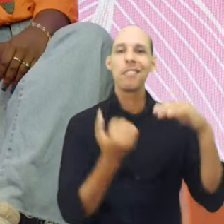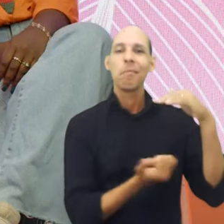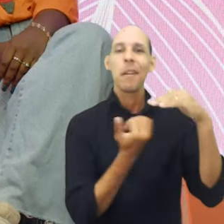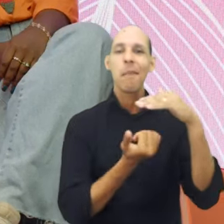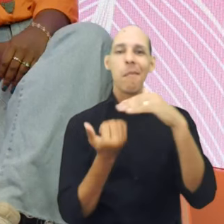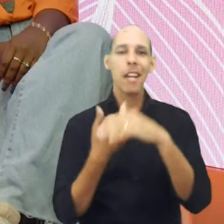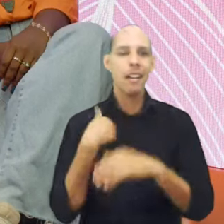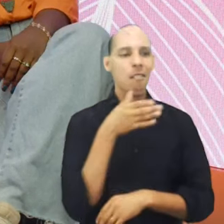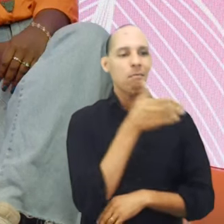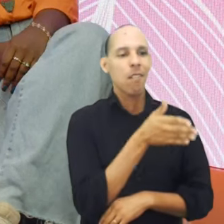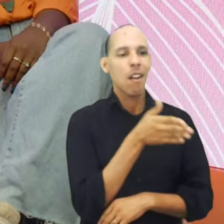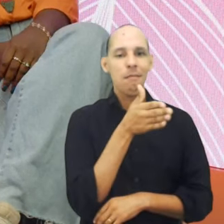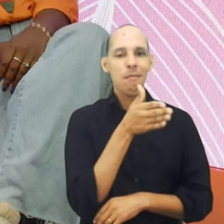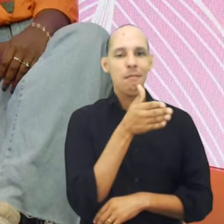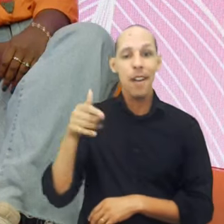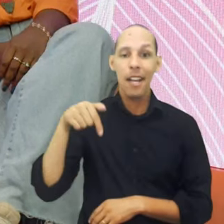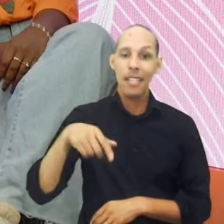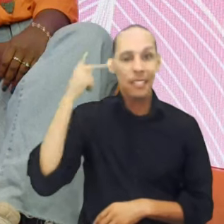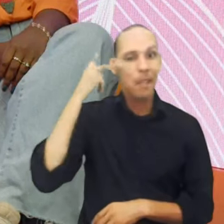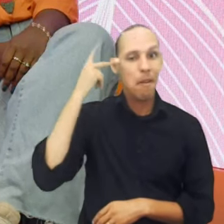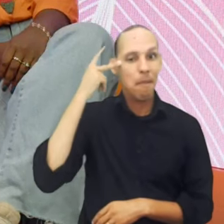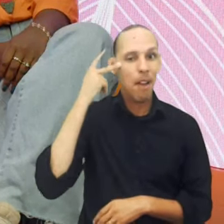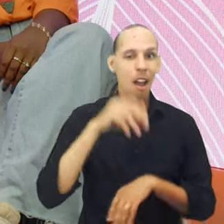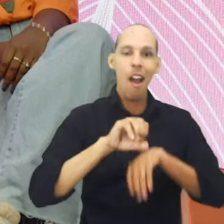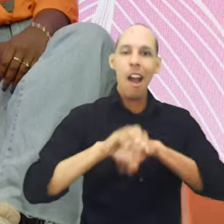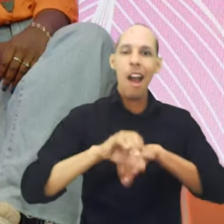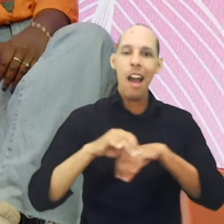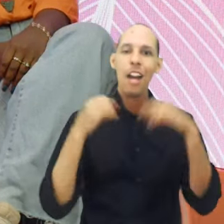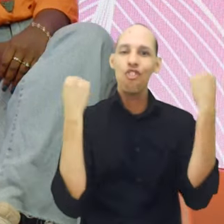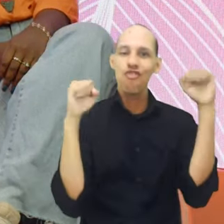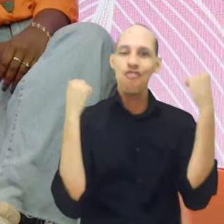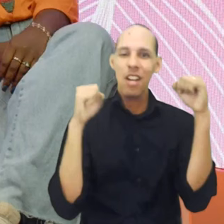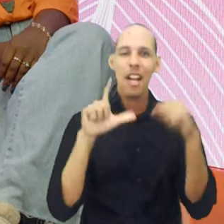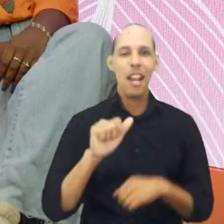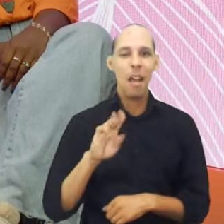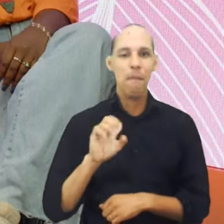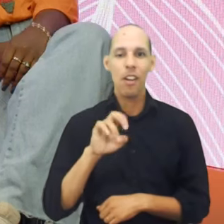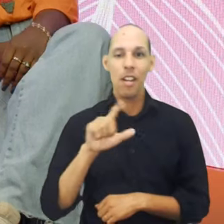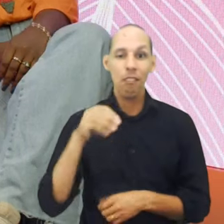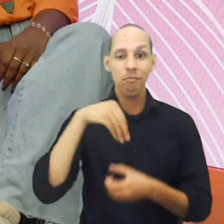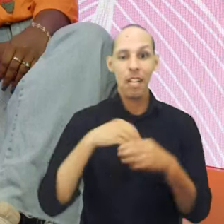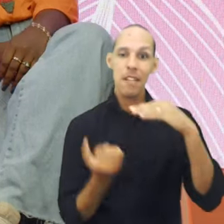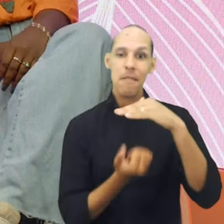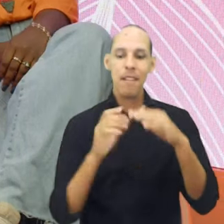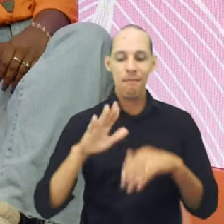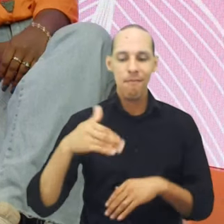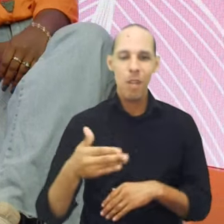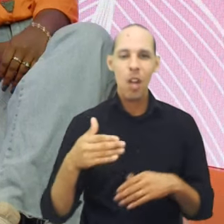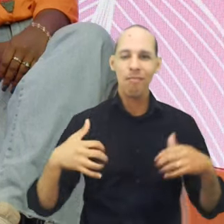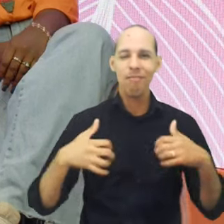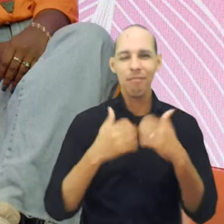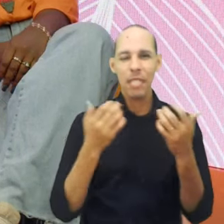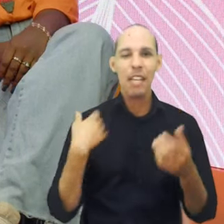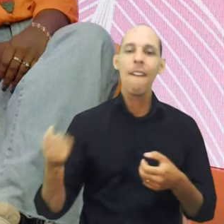Então, eu ia aqui em São Paulo, em várias empresas, para dar aula de ginástica laboral. E quando eu estava nas empresas, depois do acidente, eu tive a